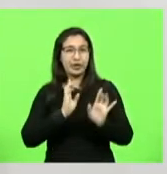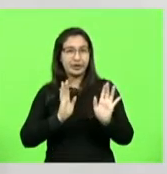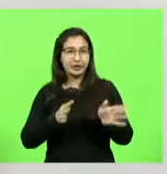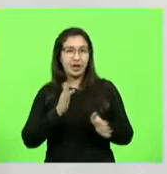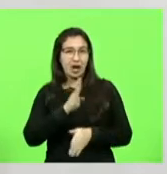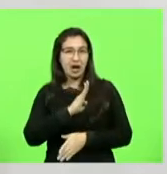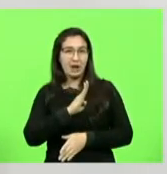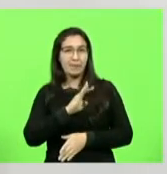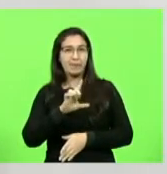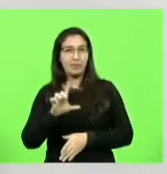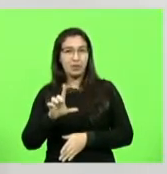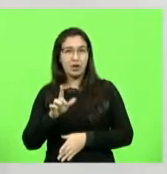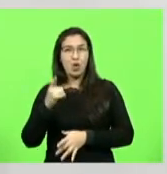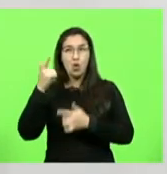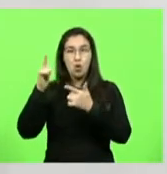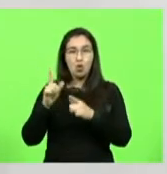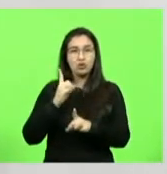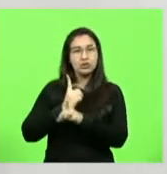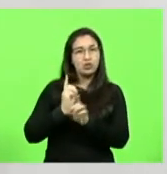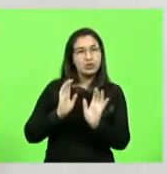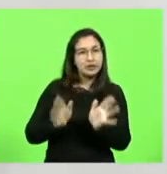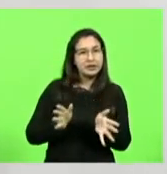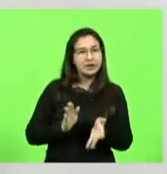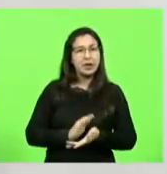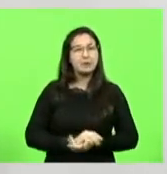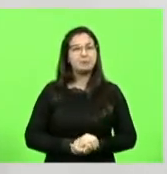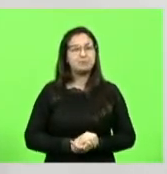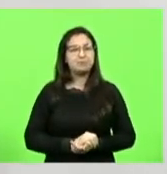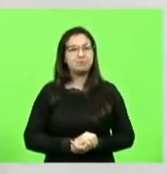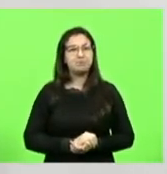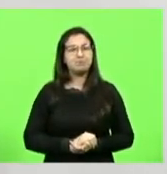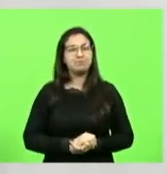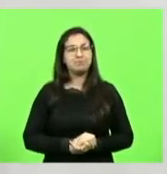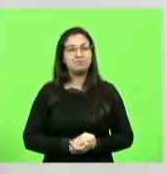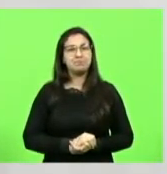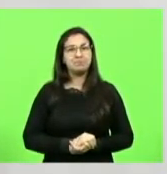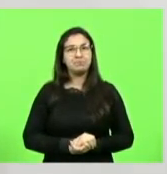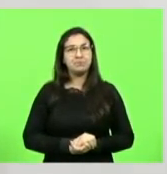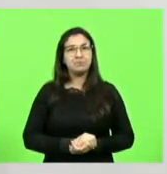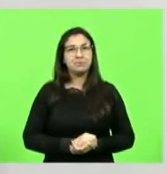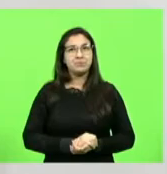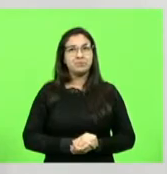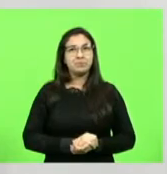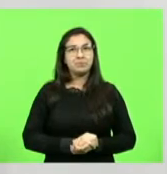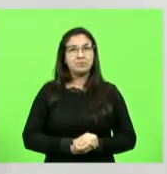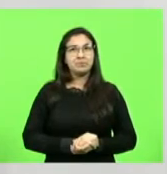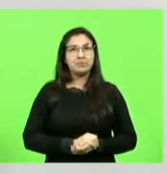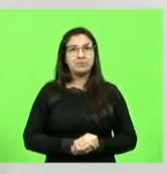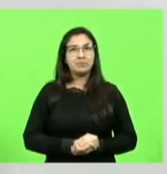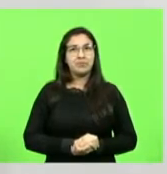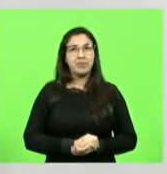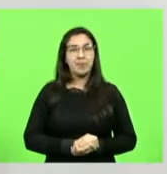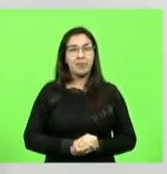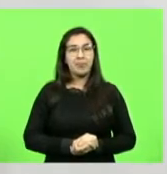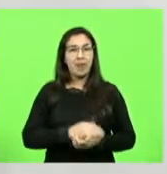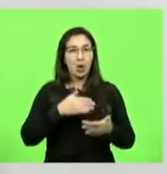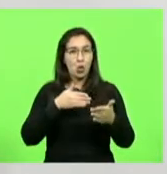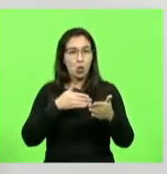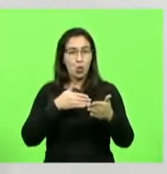mas outros serão. Eu queria frisar aqui dois momentos. Os prazos.